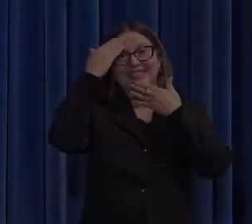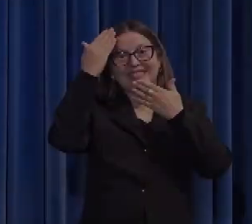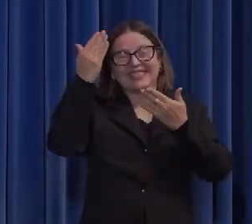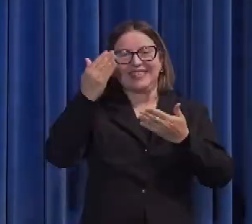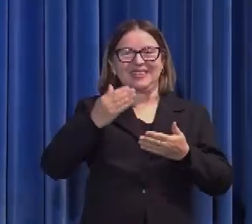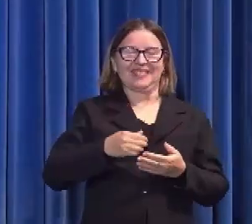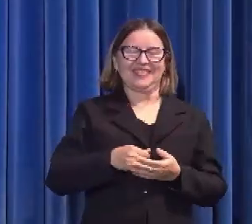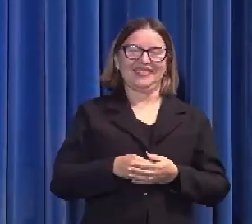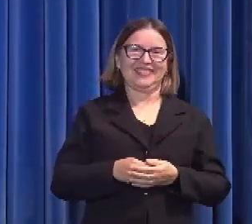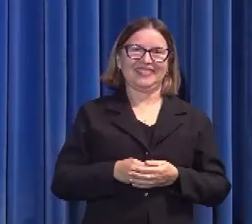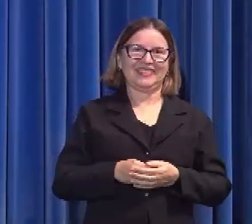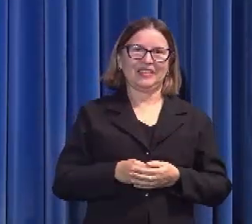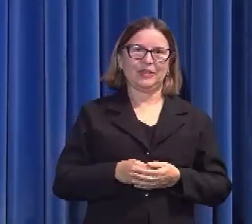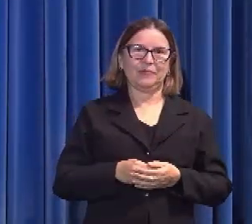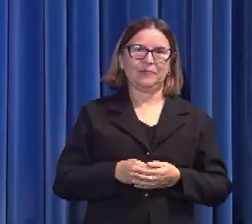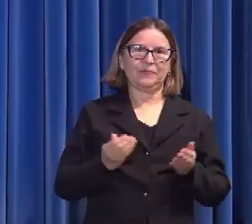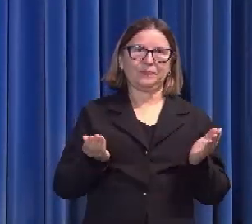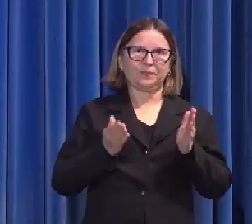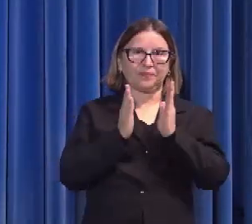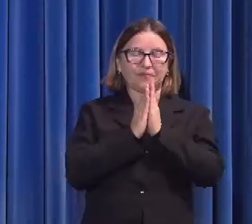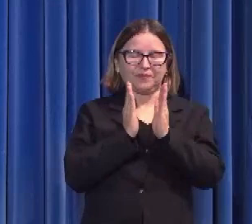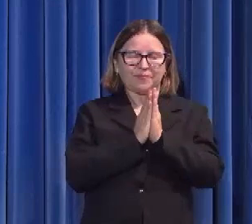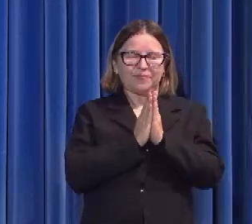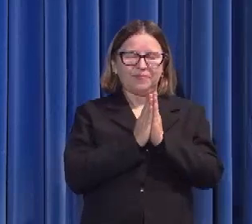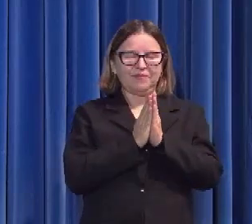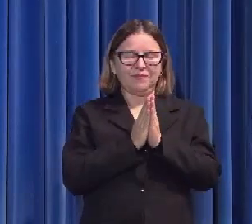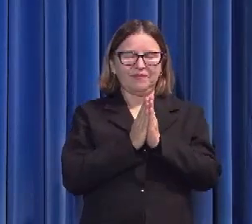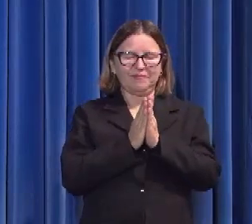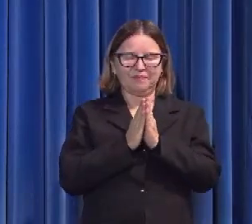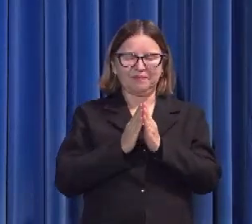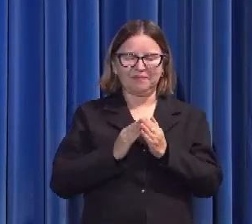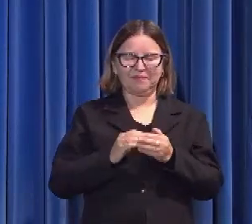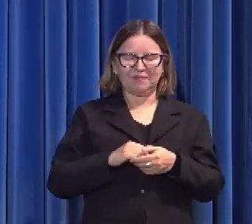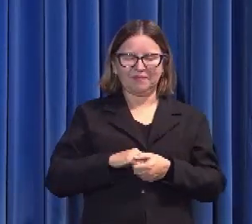e vamos horário mãos